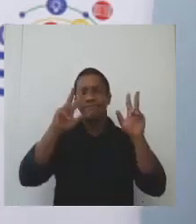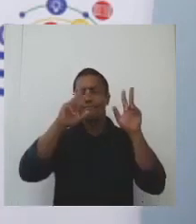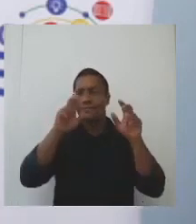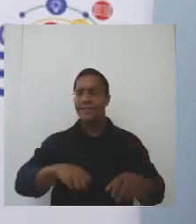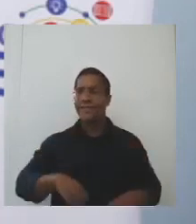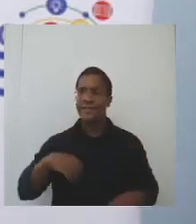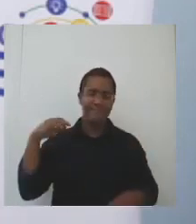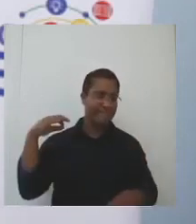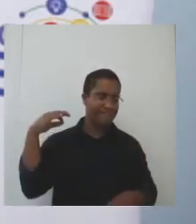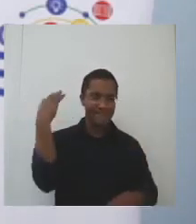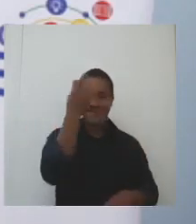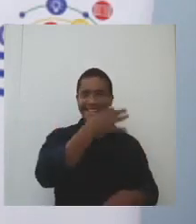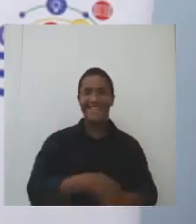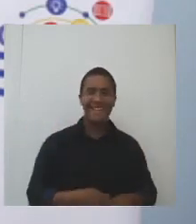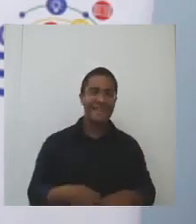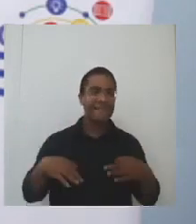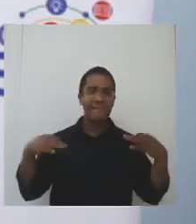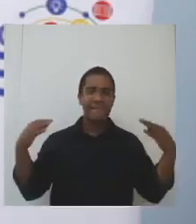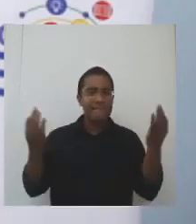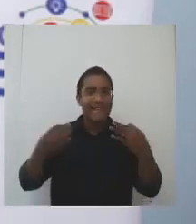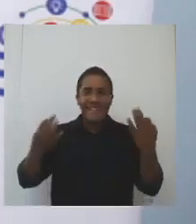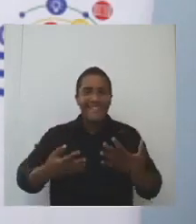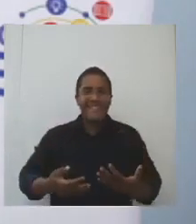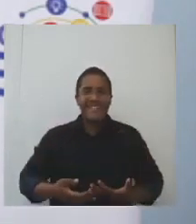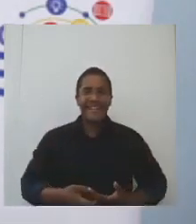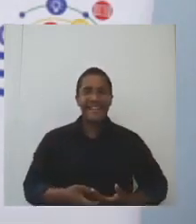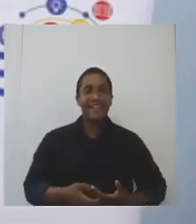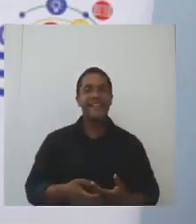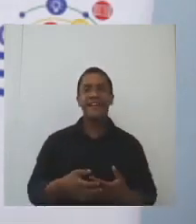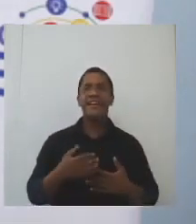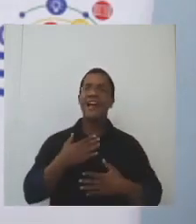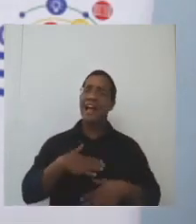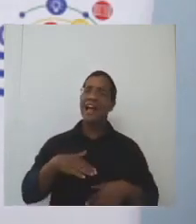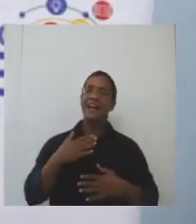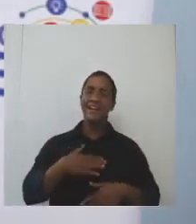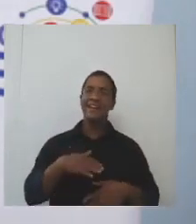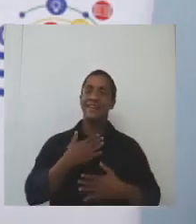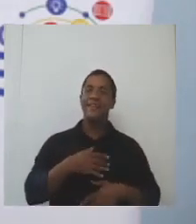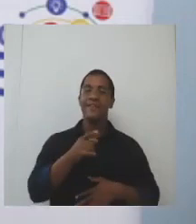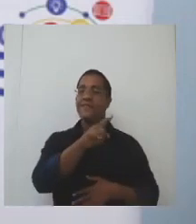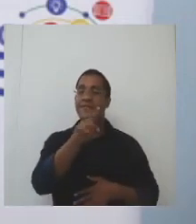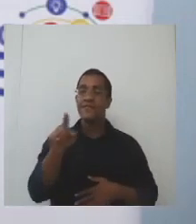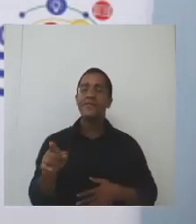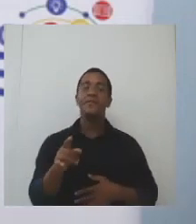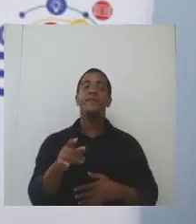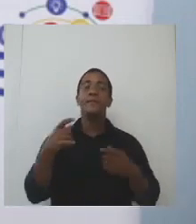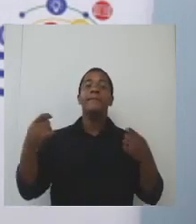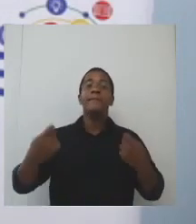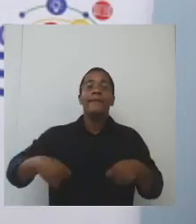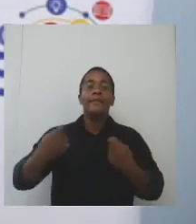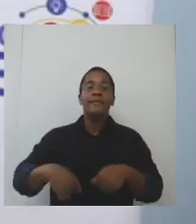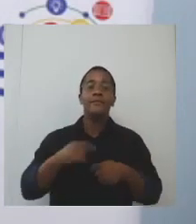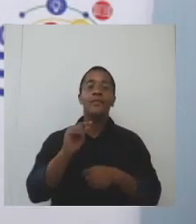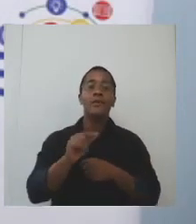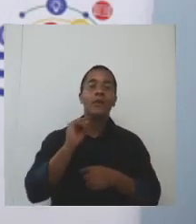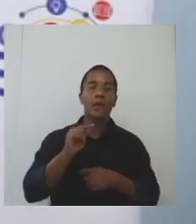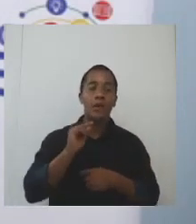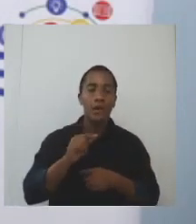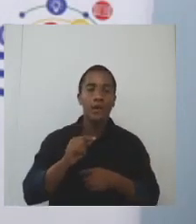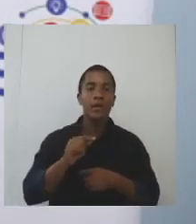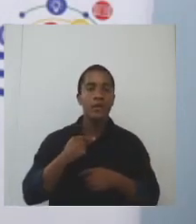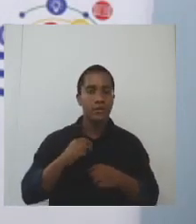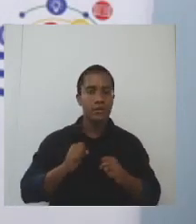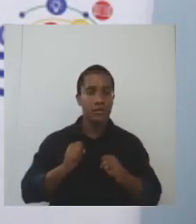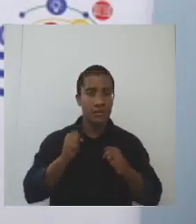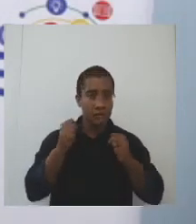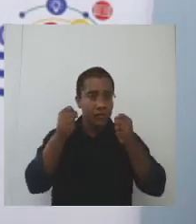maravilhoso, lindo, perfeito, né, tranquilo, e que você, na ocasião, precisa de verdade, né, se